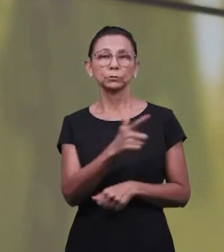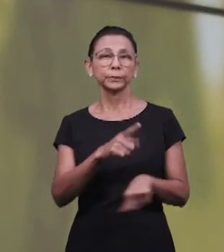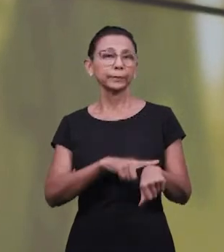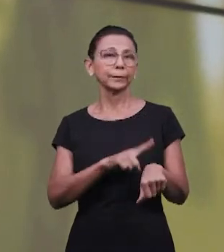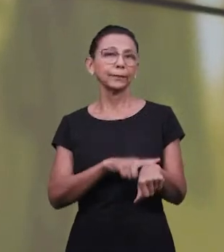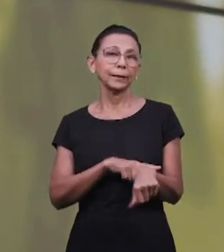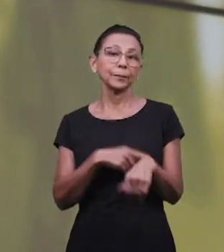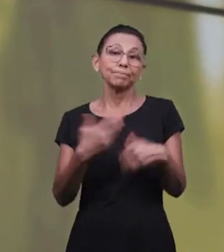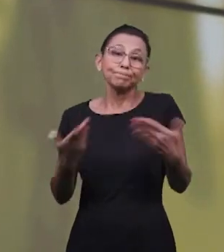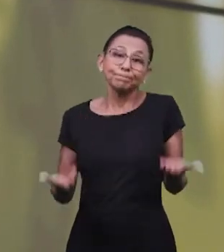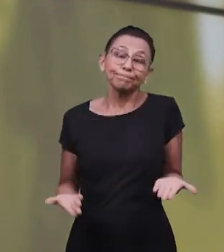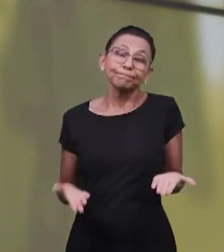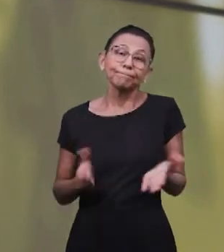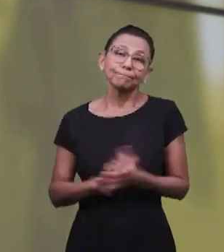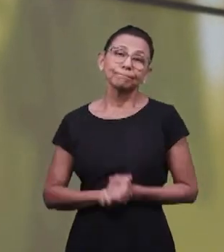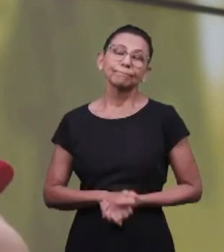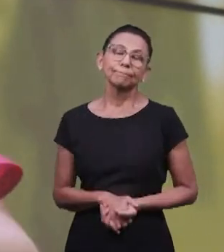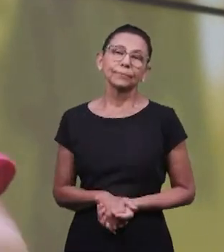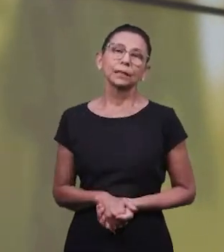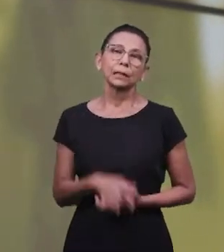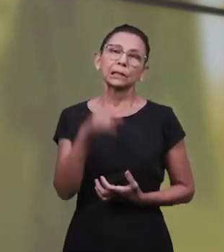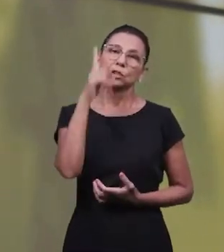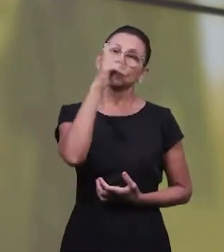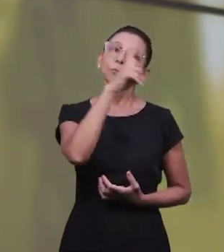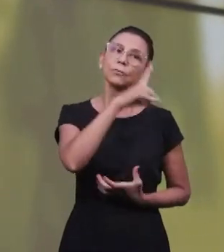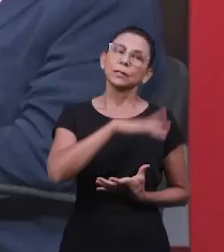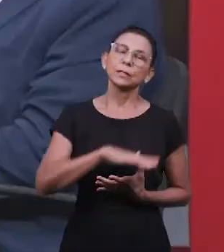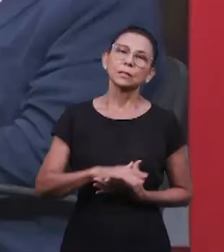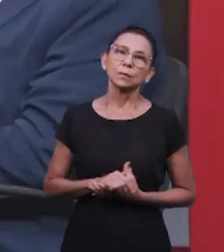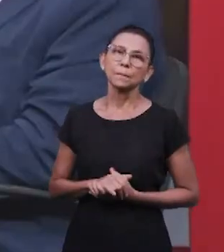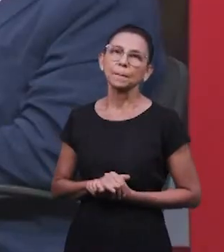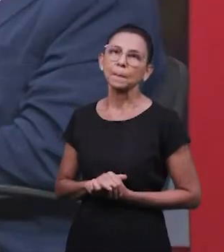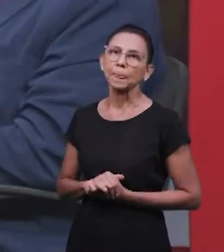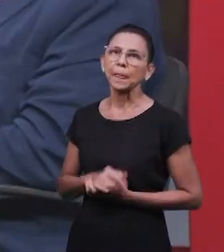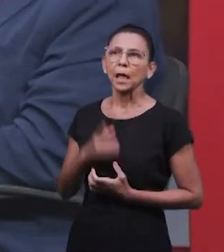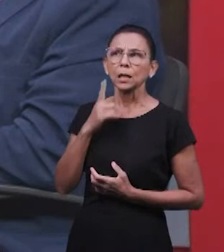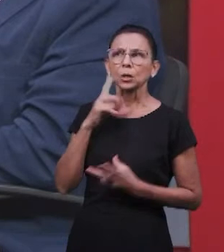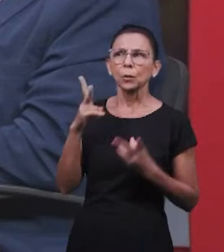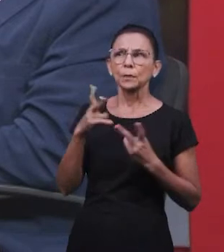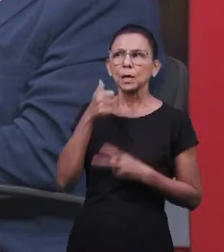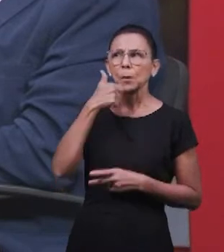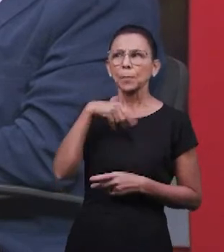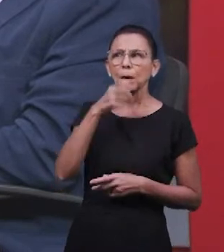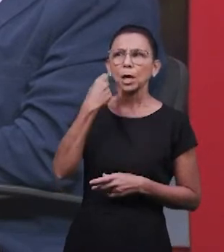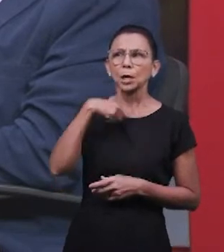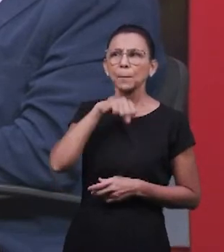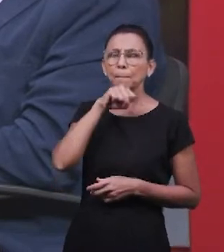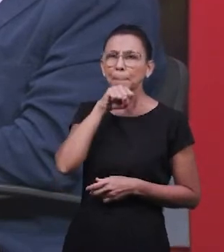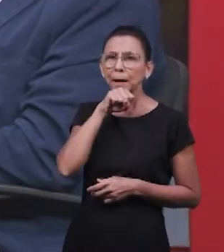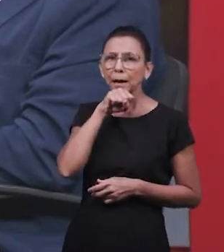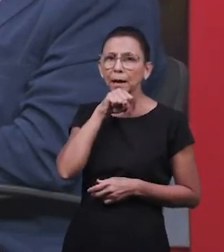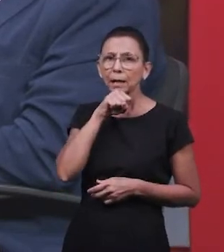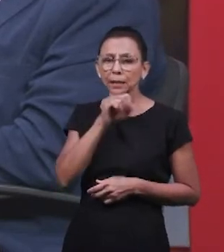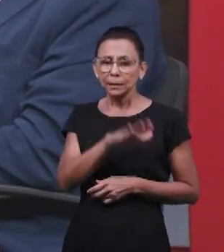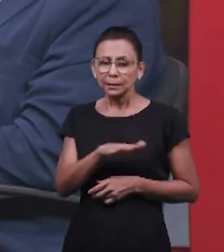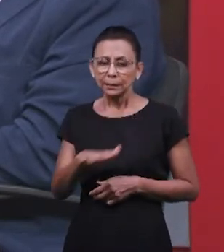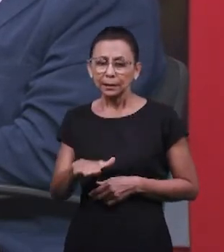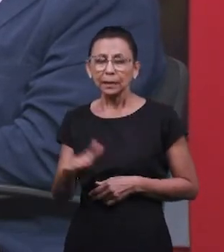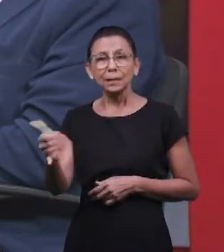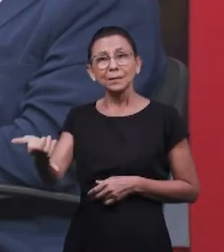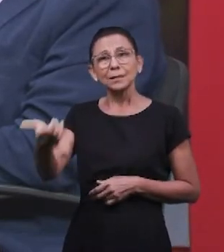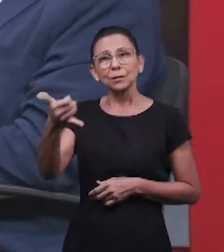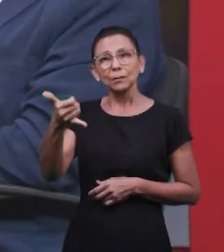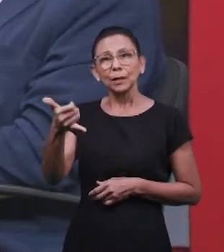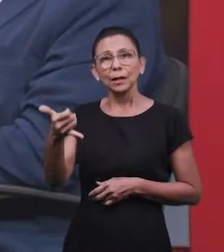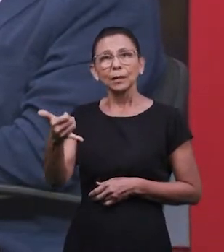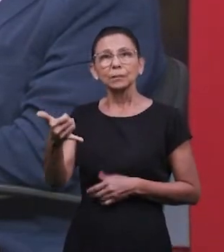vai aprendendo. A gente vê muitos pais no celular e vê muitas crianças no celular, mas os adultos também estão. Então a